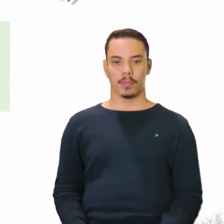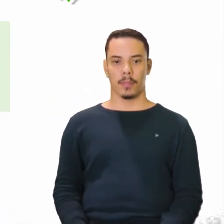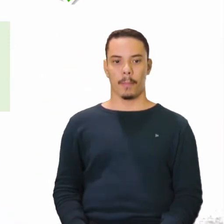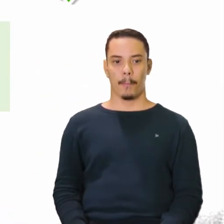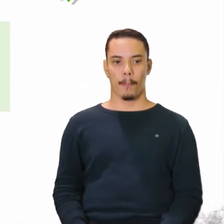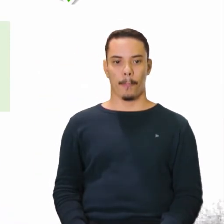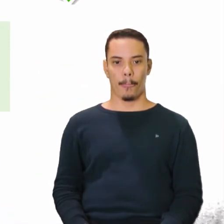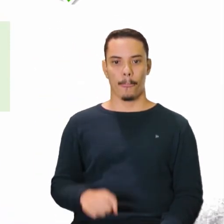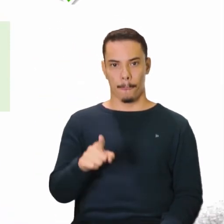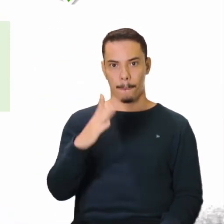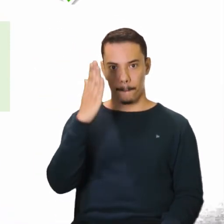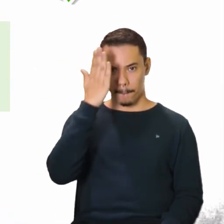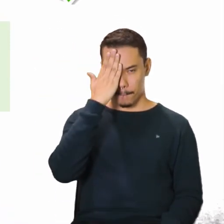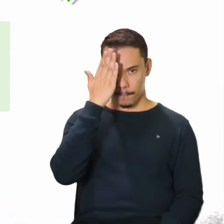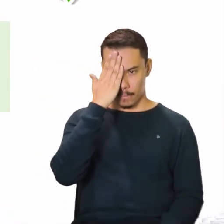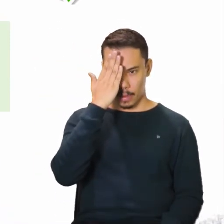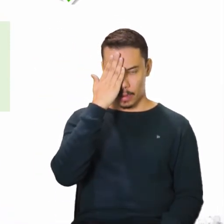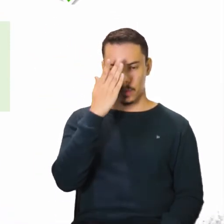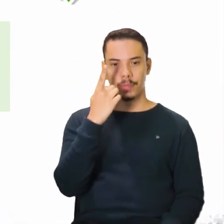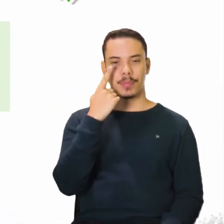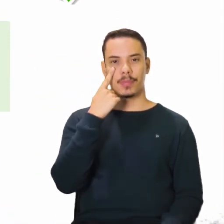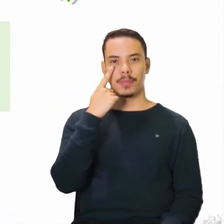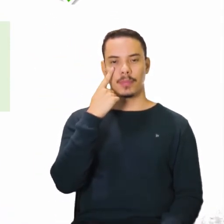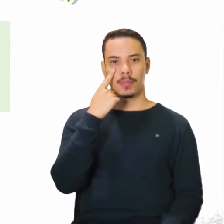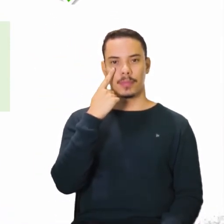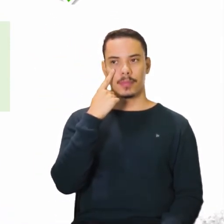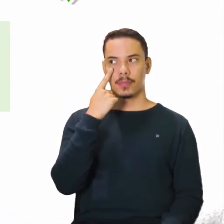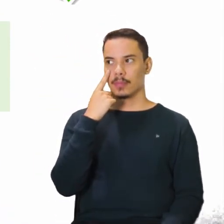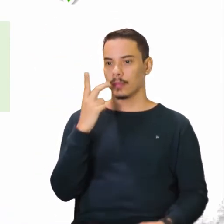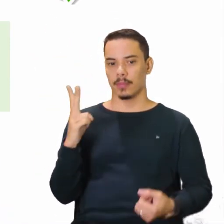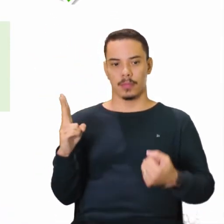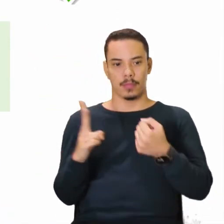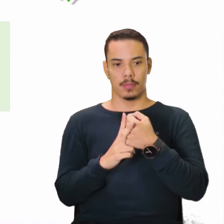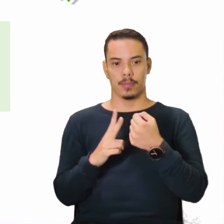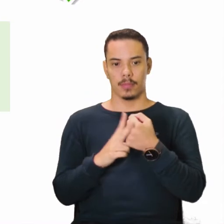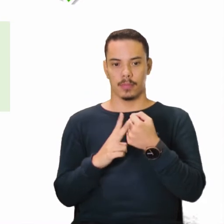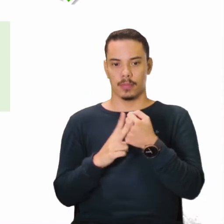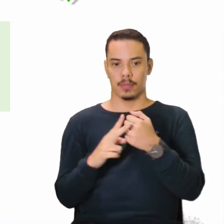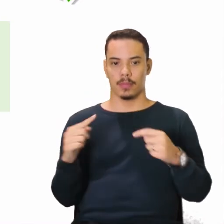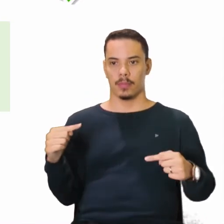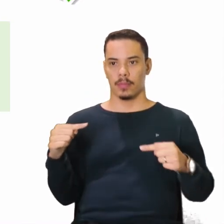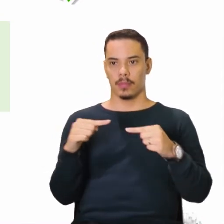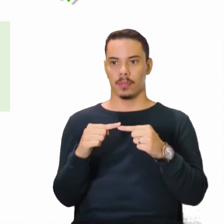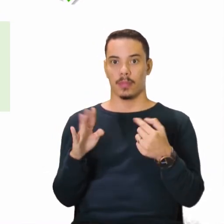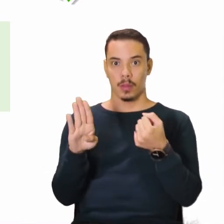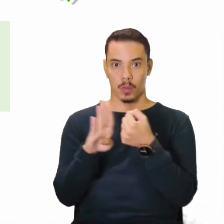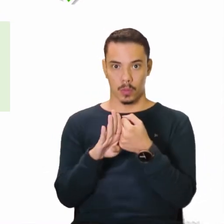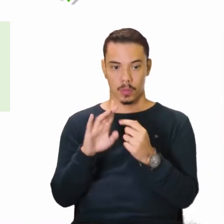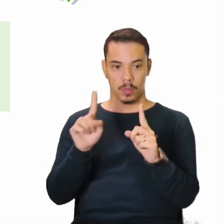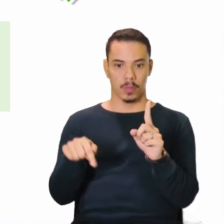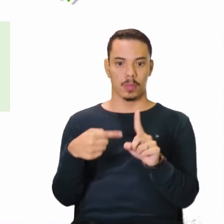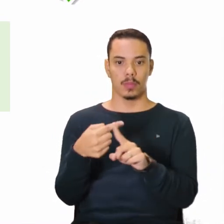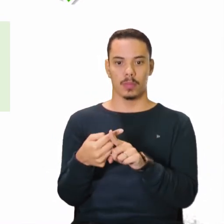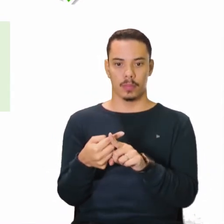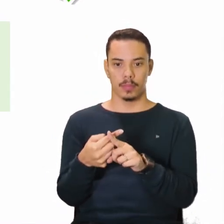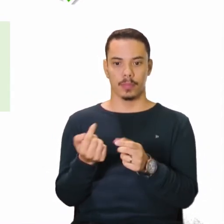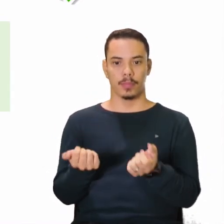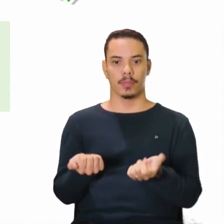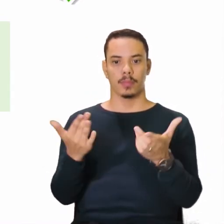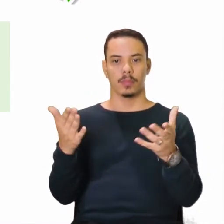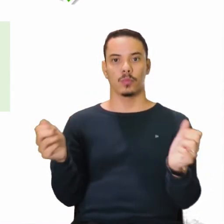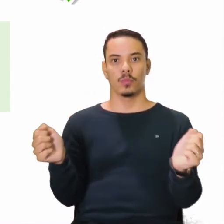circunstâncias. Você sabia? O verbo concorda com o substantivo que em